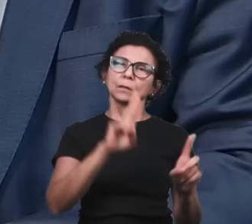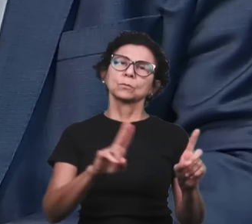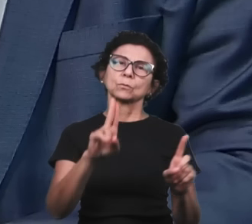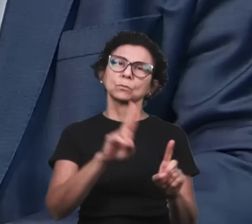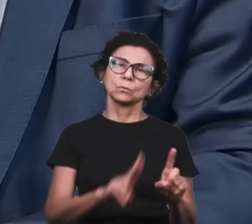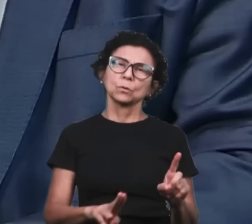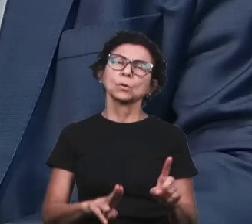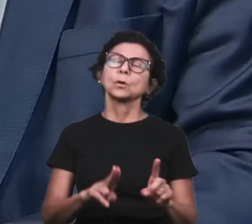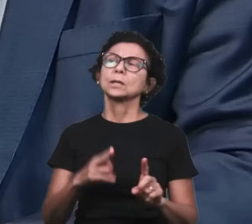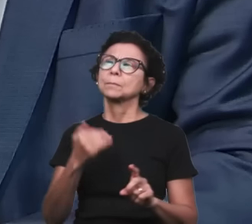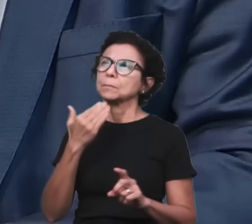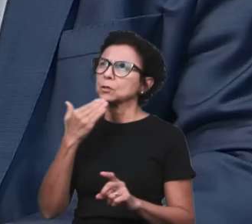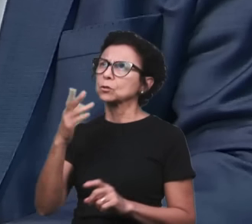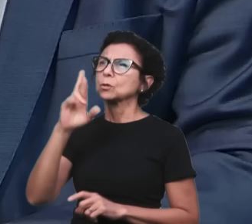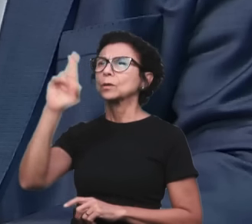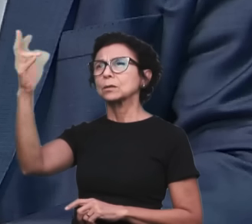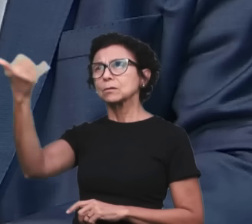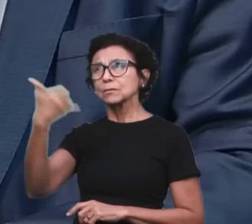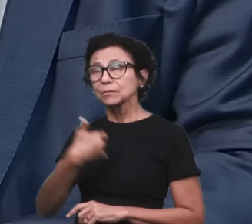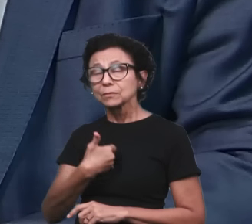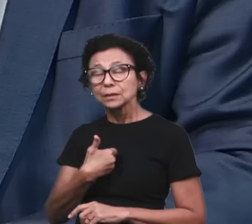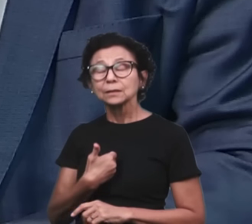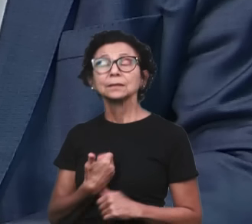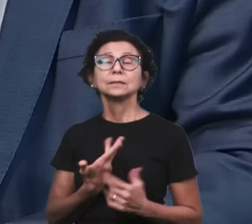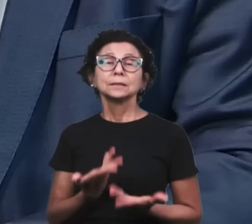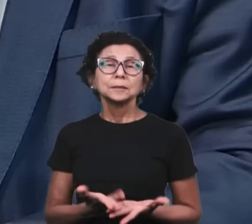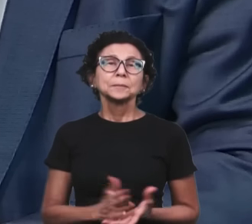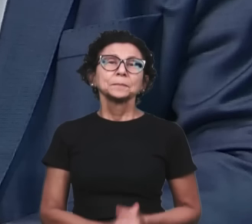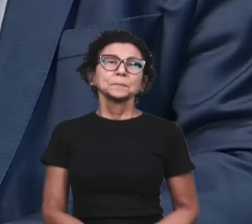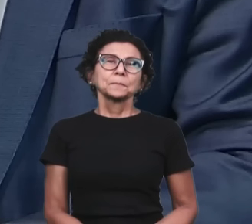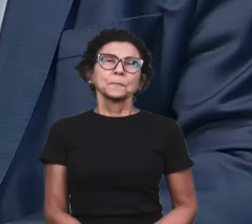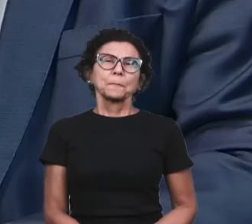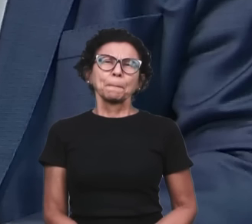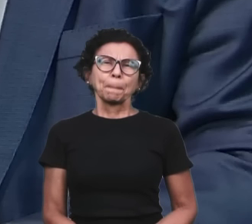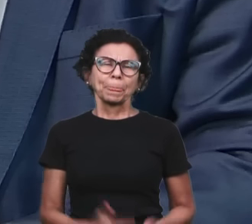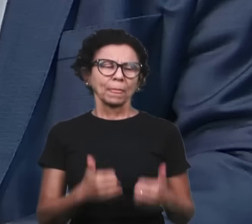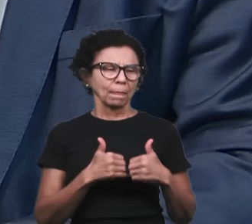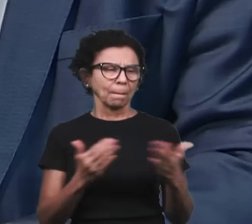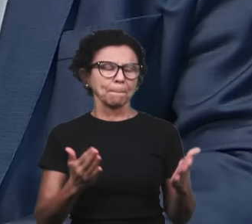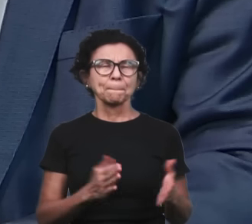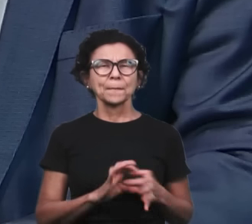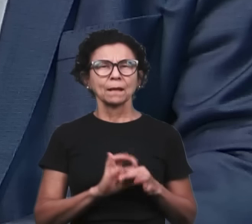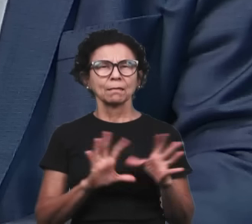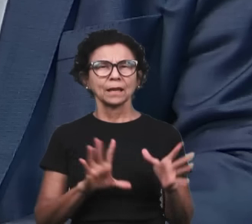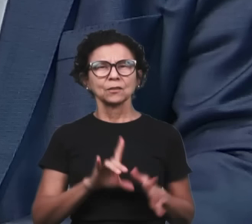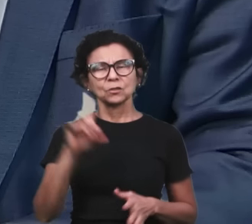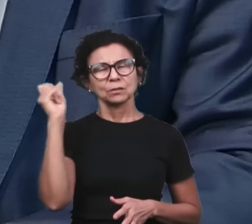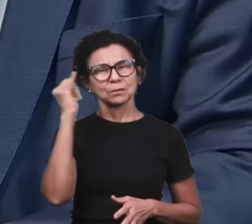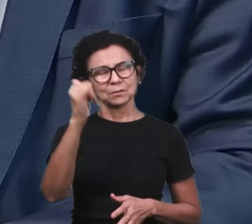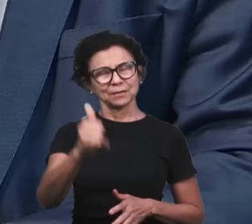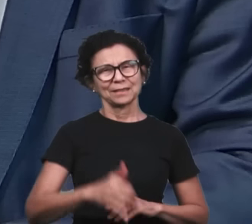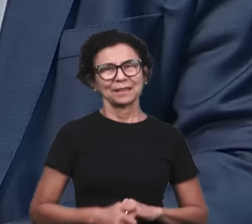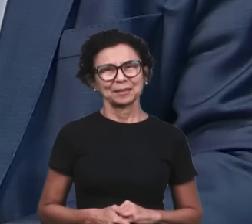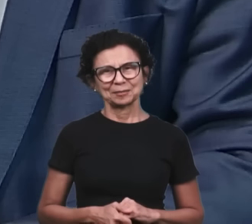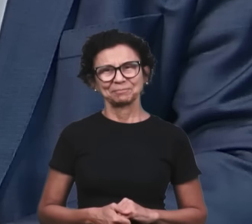ouvir a voz de Deus. E esse é o nosso conselho para você. Deixe Deus falar, busque a sua